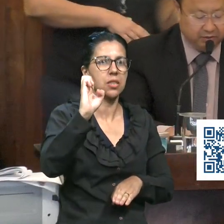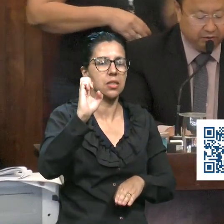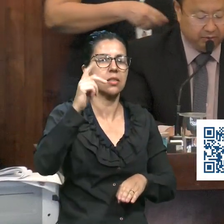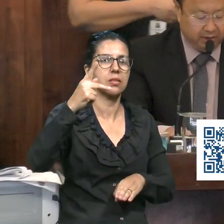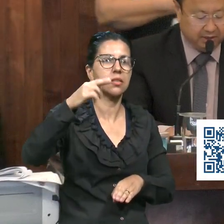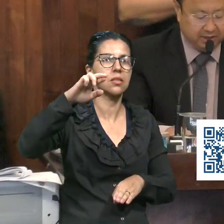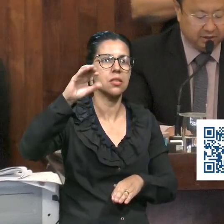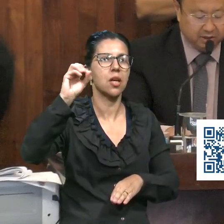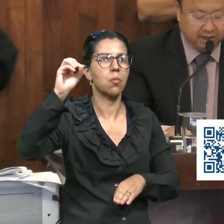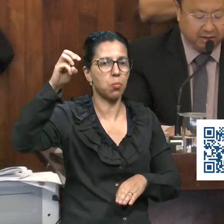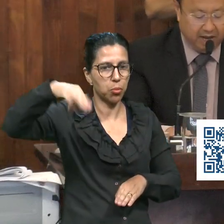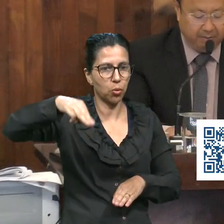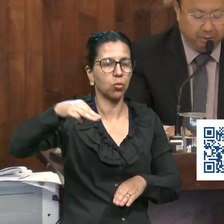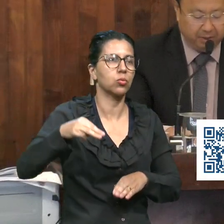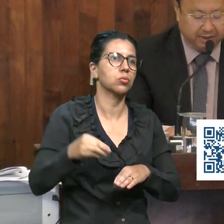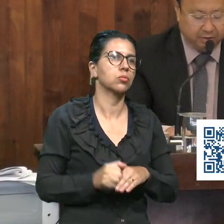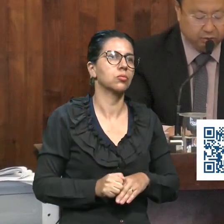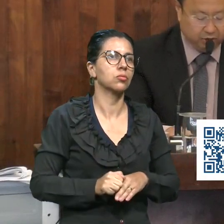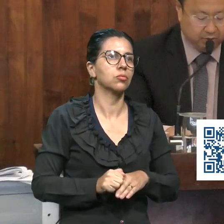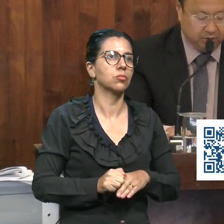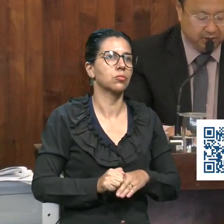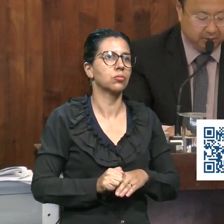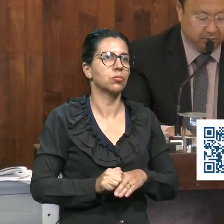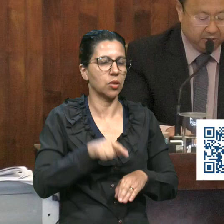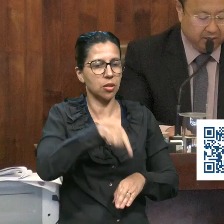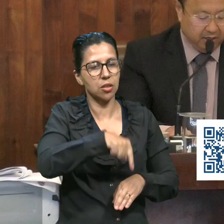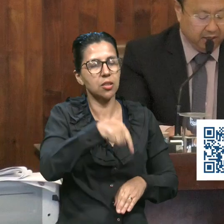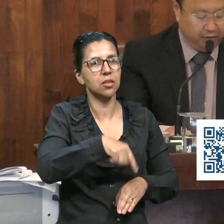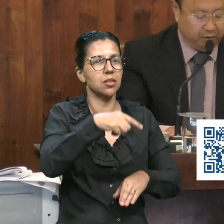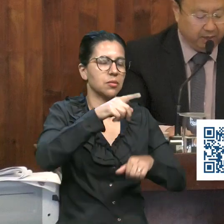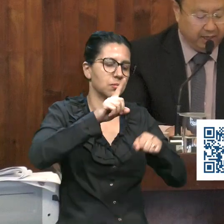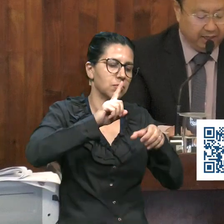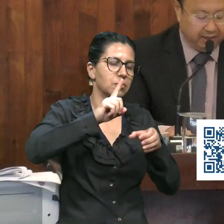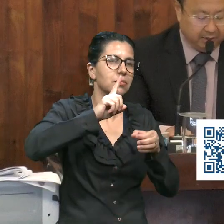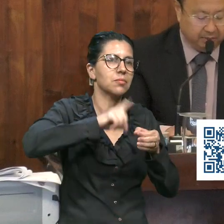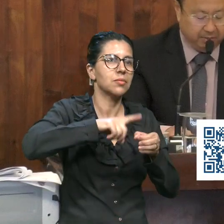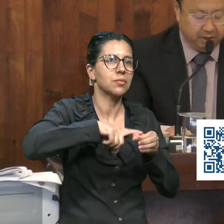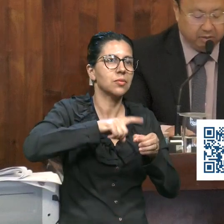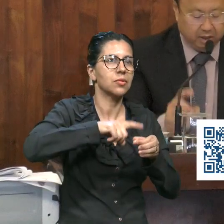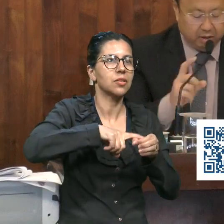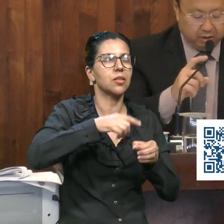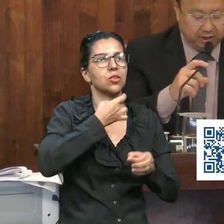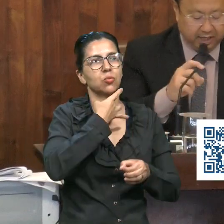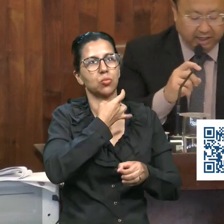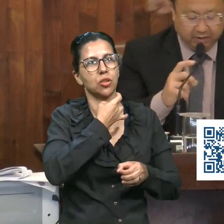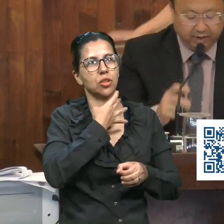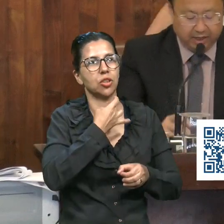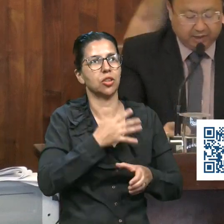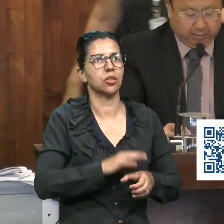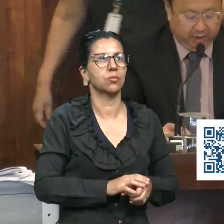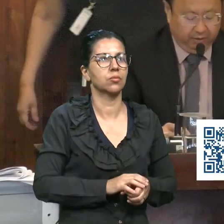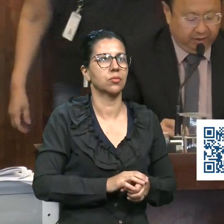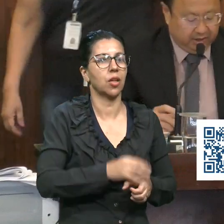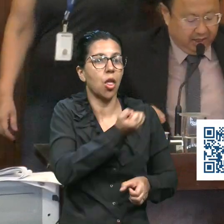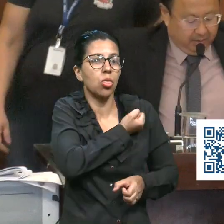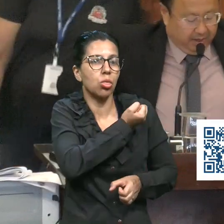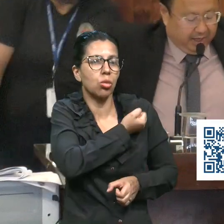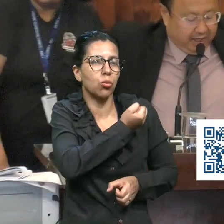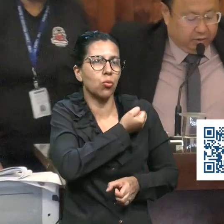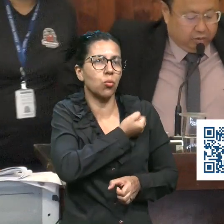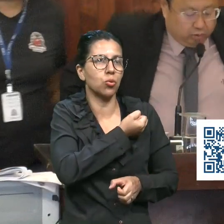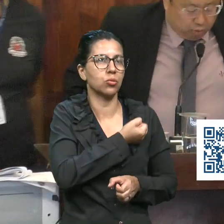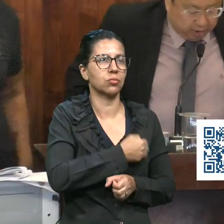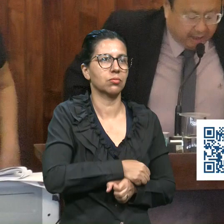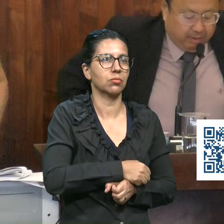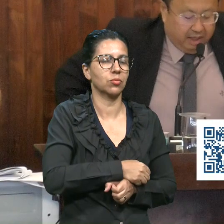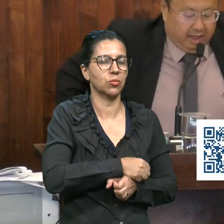Secretaria de Desenvolvimento e Assistência Social à população do nosso município. Informar ainda, primeiro, quantidade de vagas disponíveis para